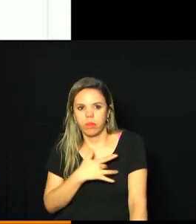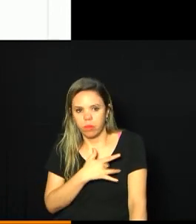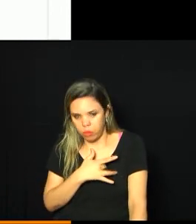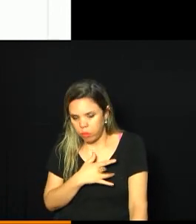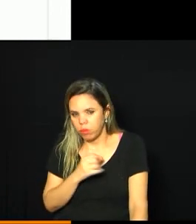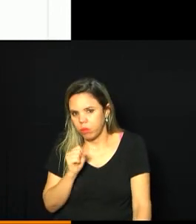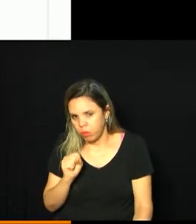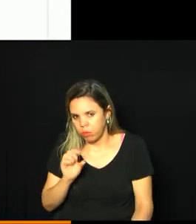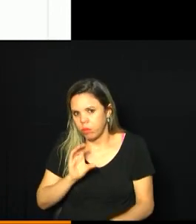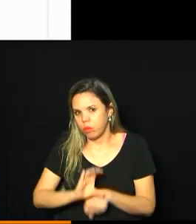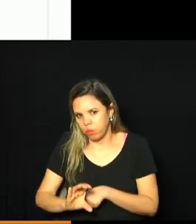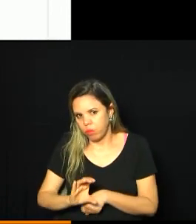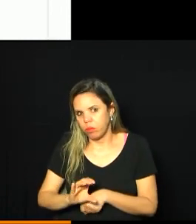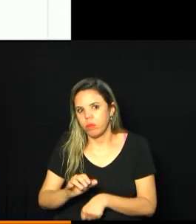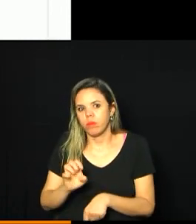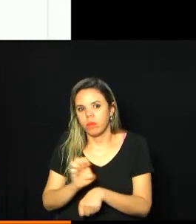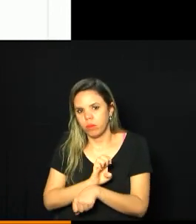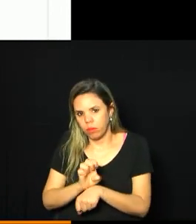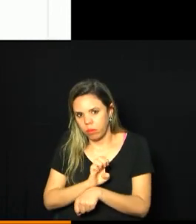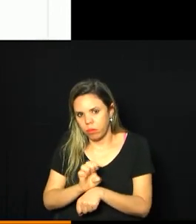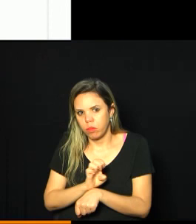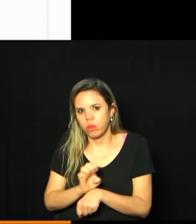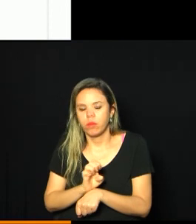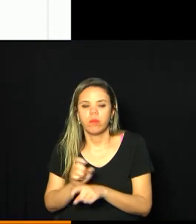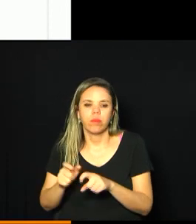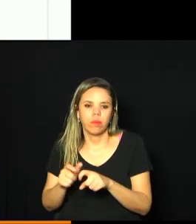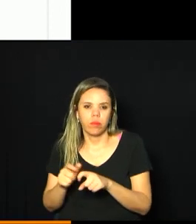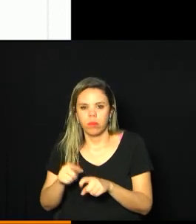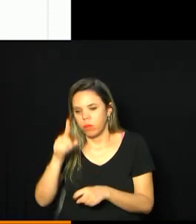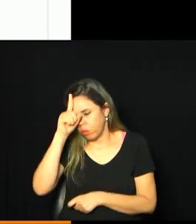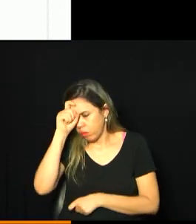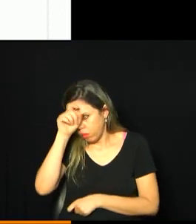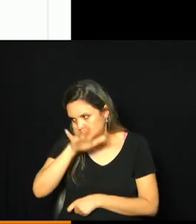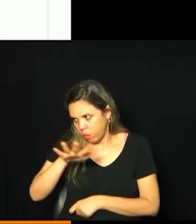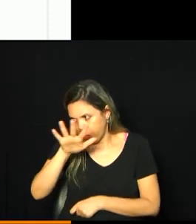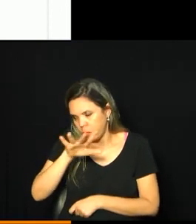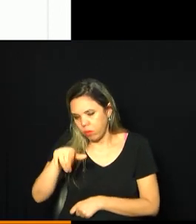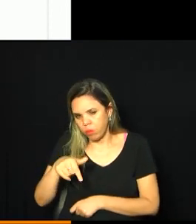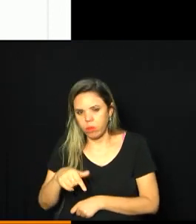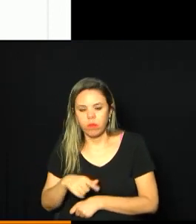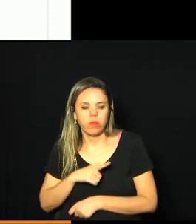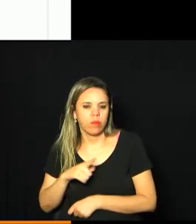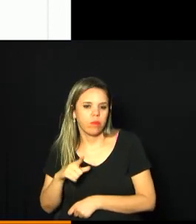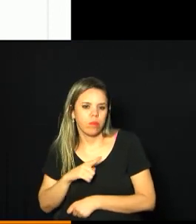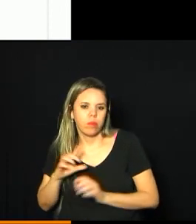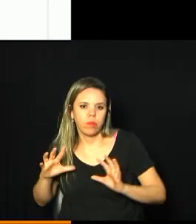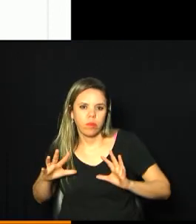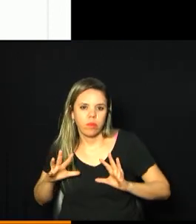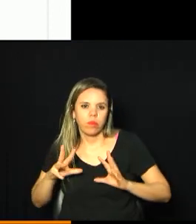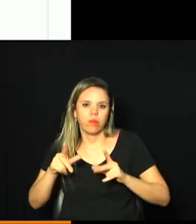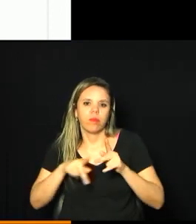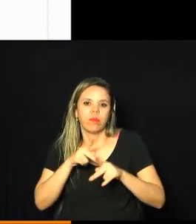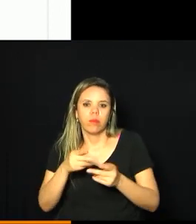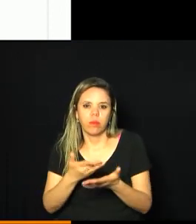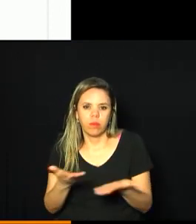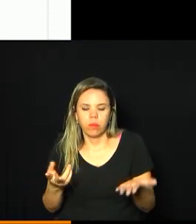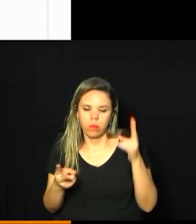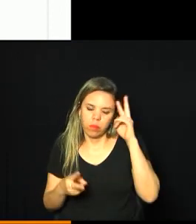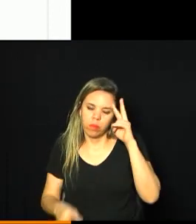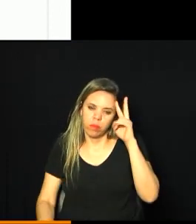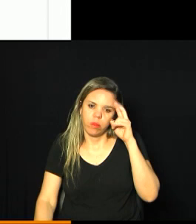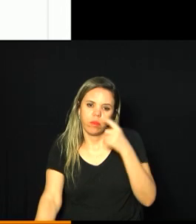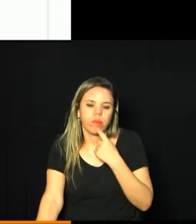saúde ou que fazem estágio ou residência em hospitais. E aí a gente tem aí todo esse público, lembrando